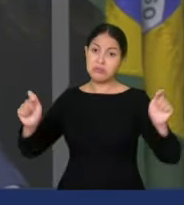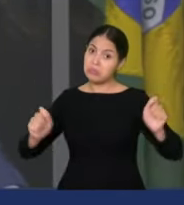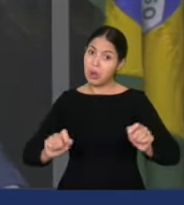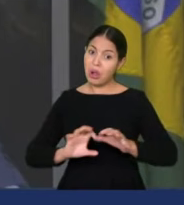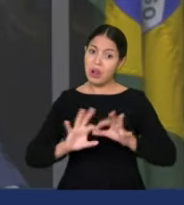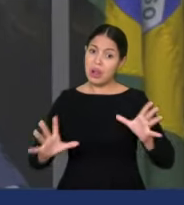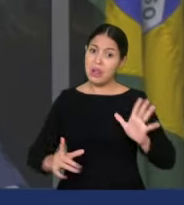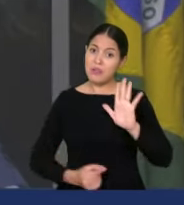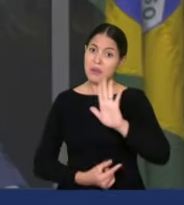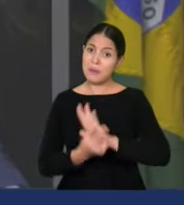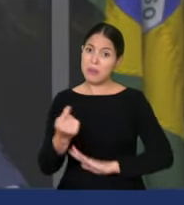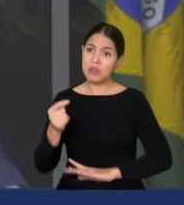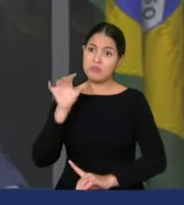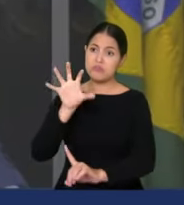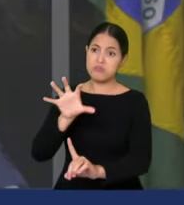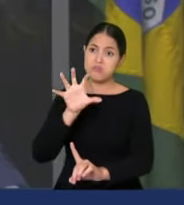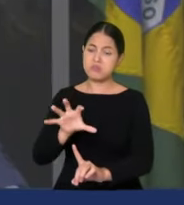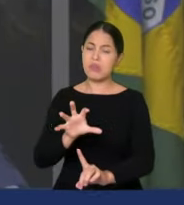Mas nem tudo